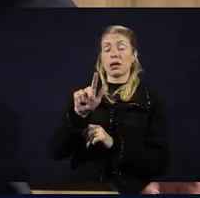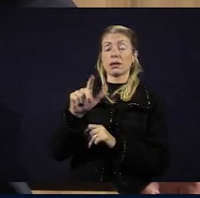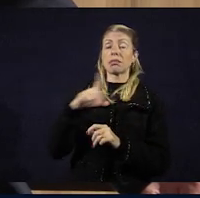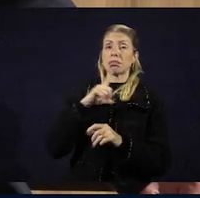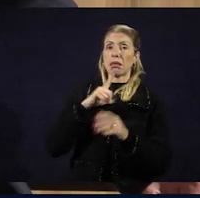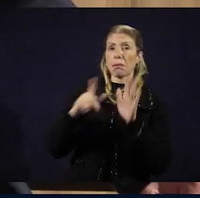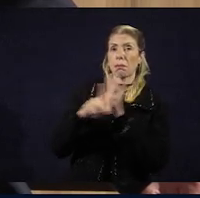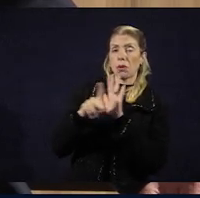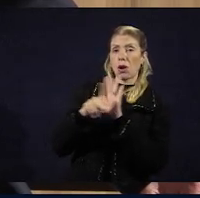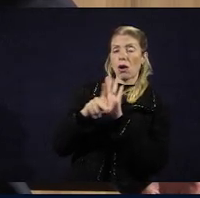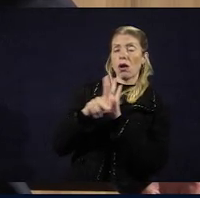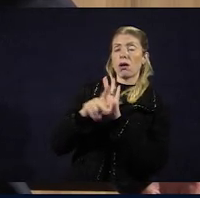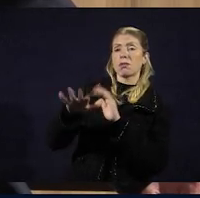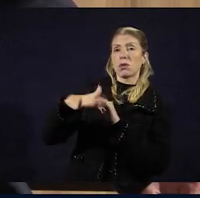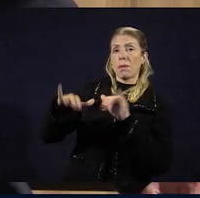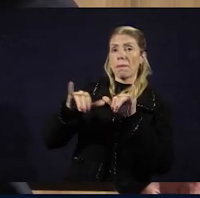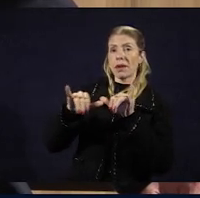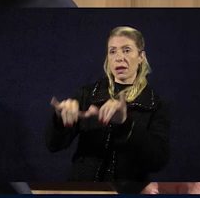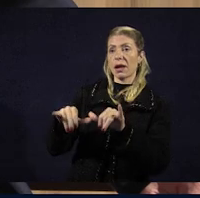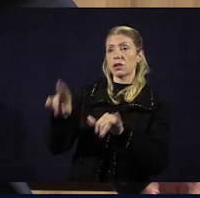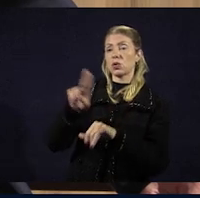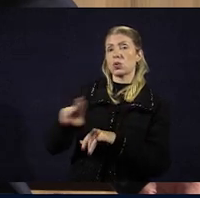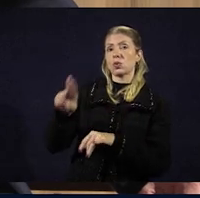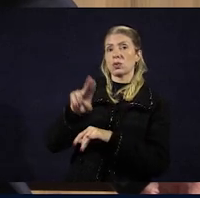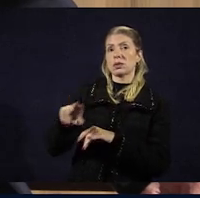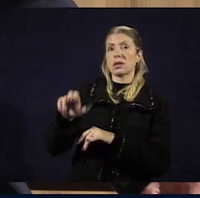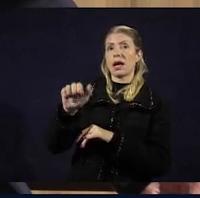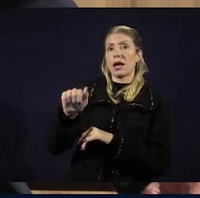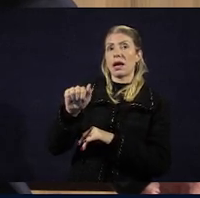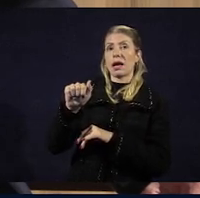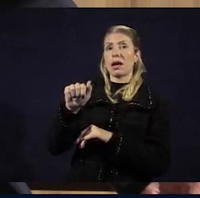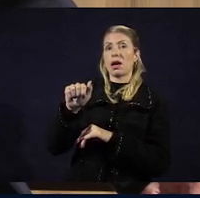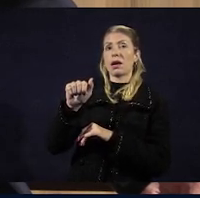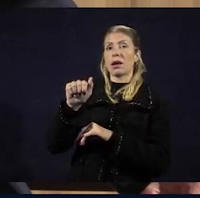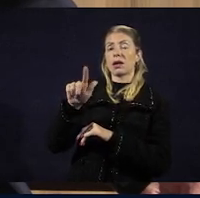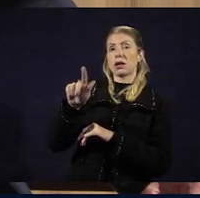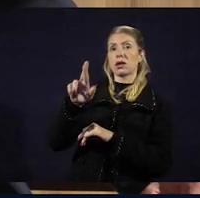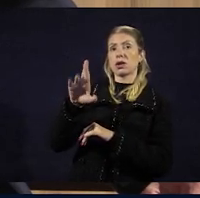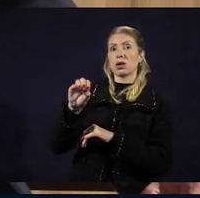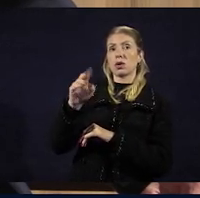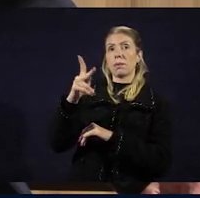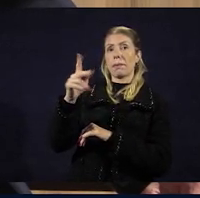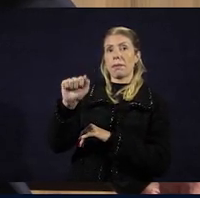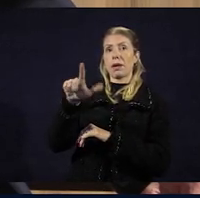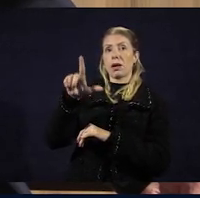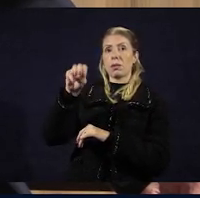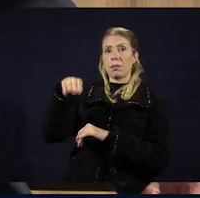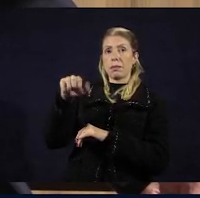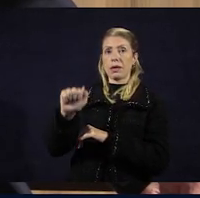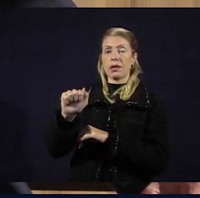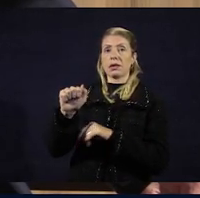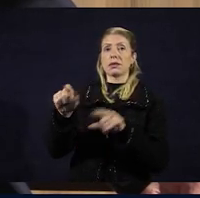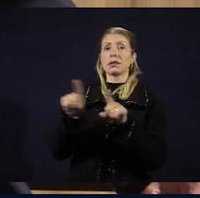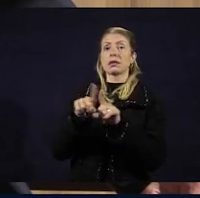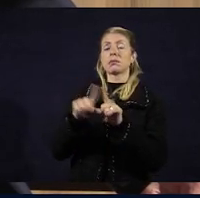e ao mercado outra importante né o óleo de palma representa 35%